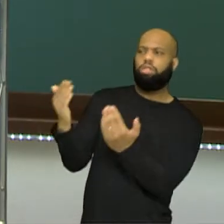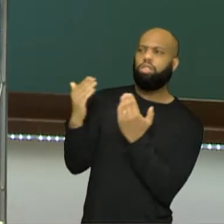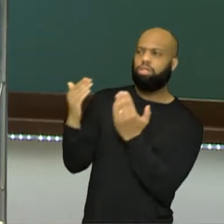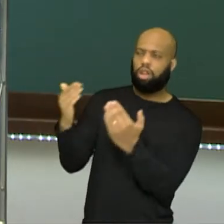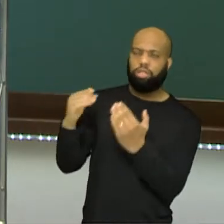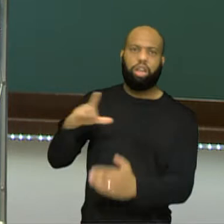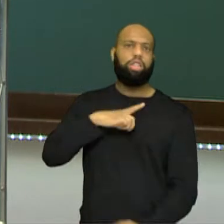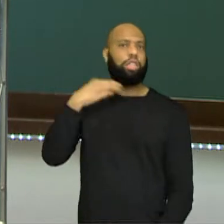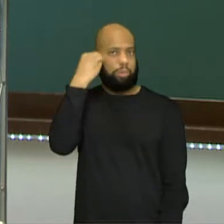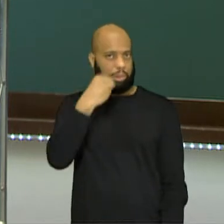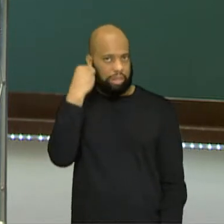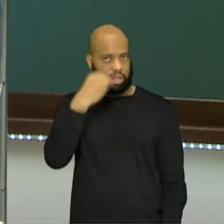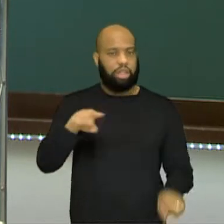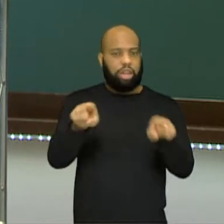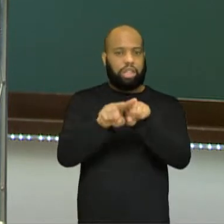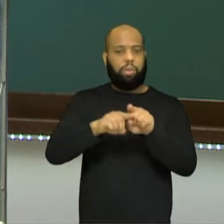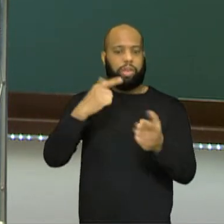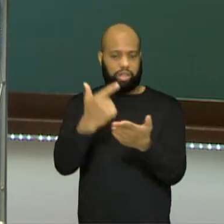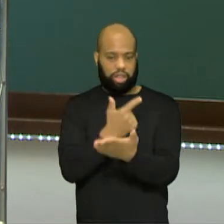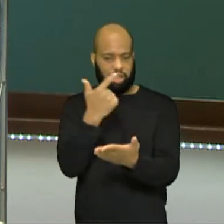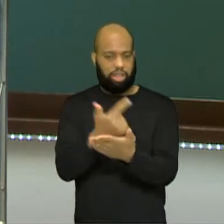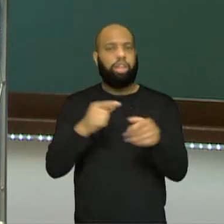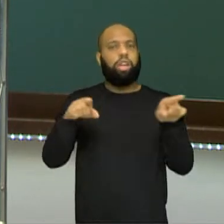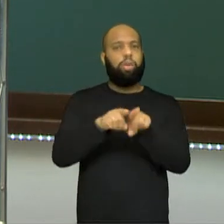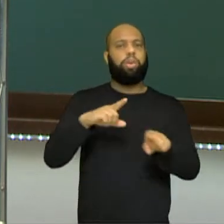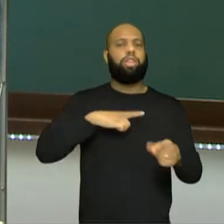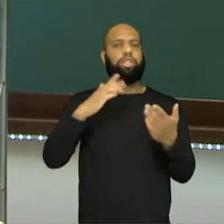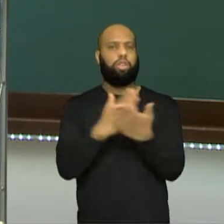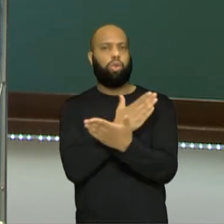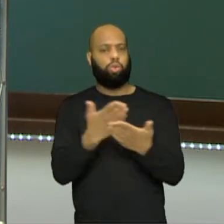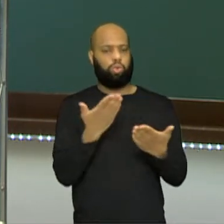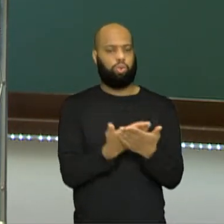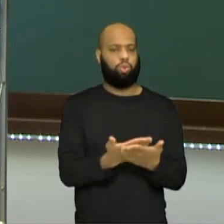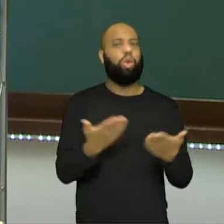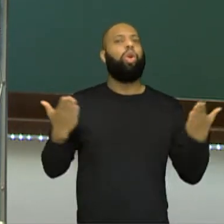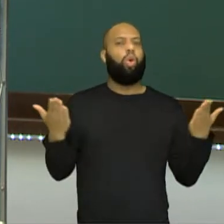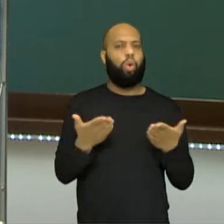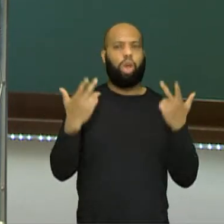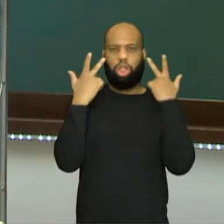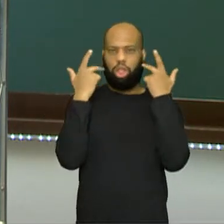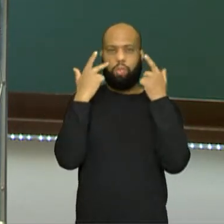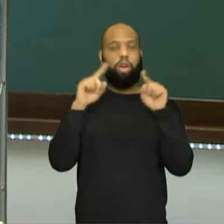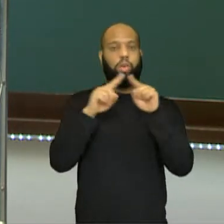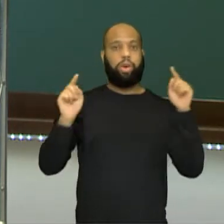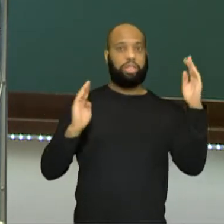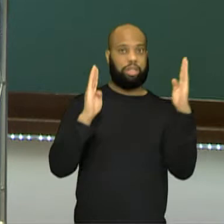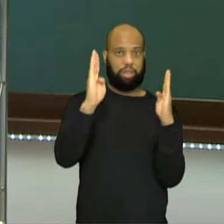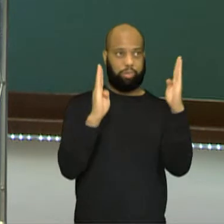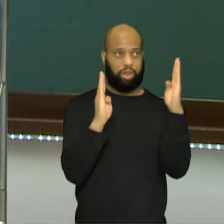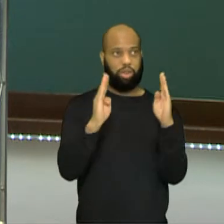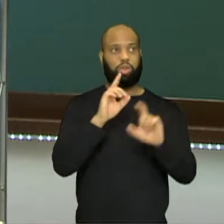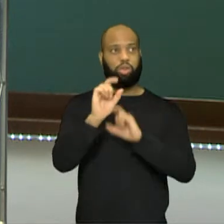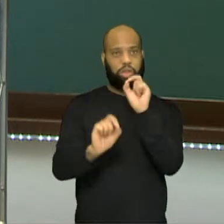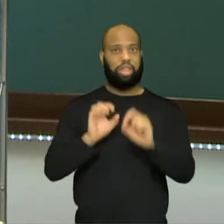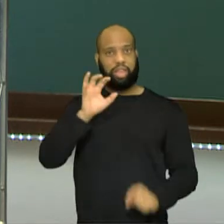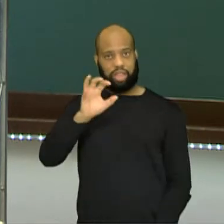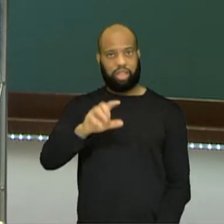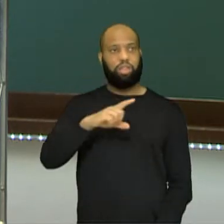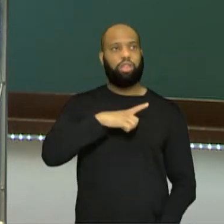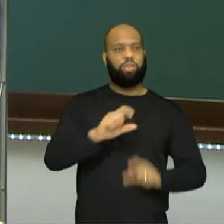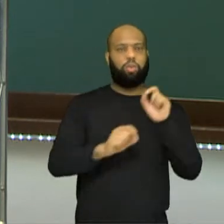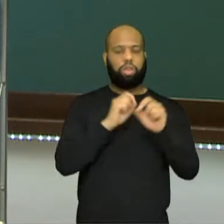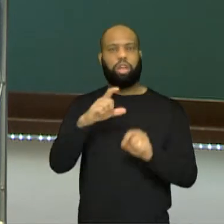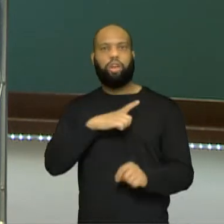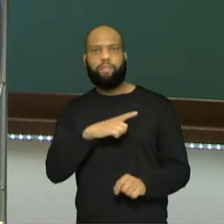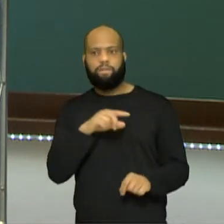com um experimento, com um livro, com algum estudo. Hoje, isso é normal para nós, né? Mas nesse período, isso aqui era muito